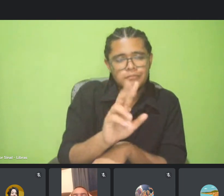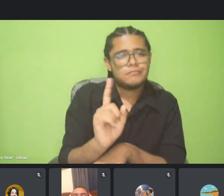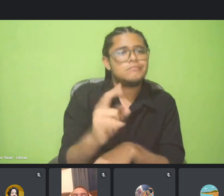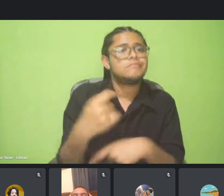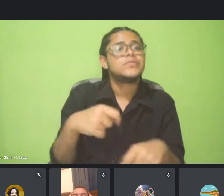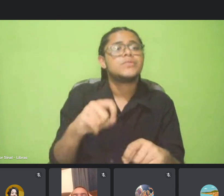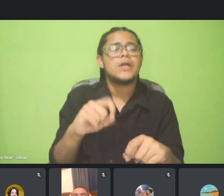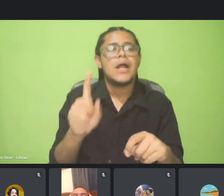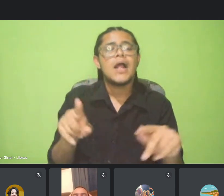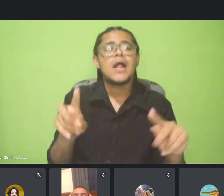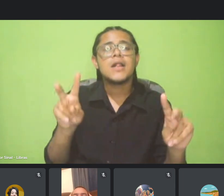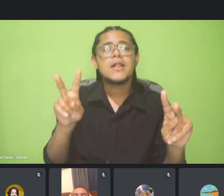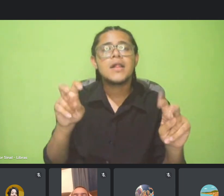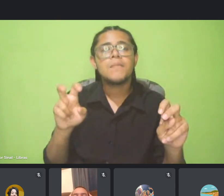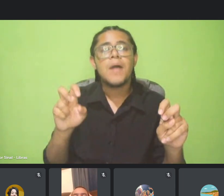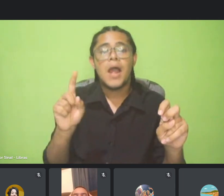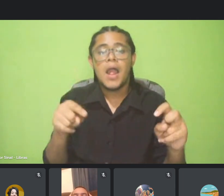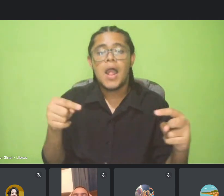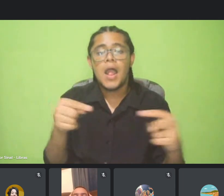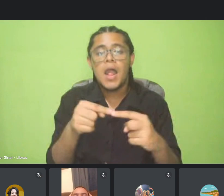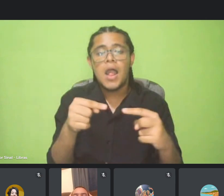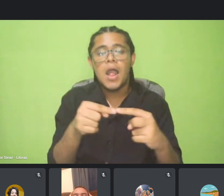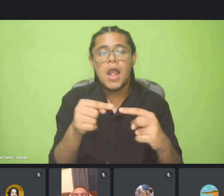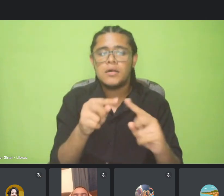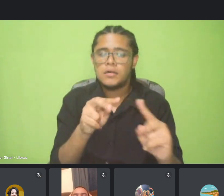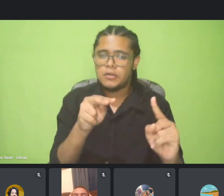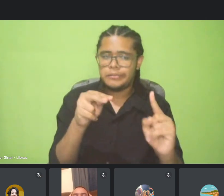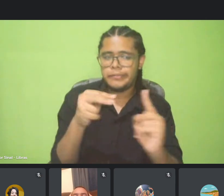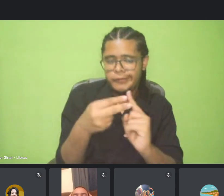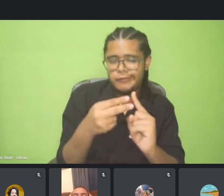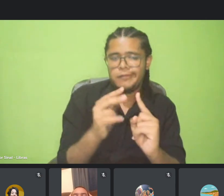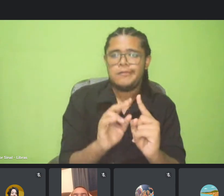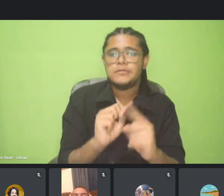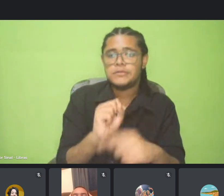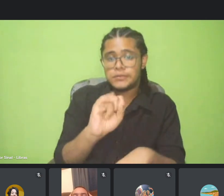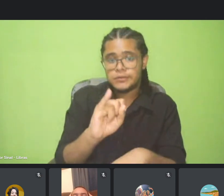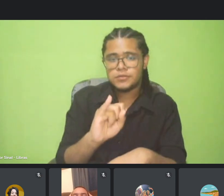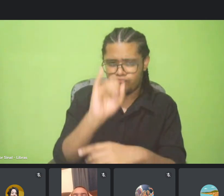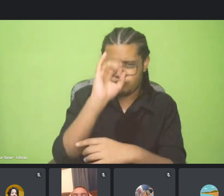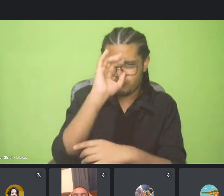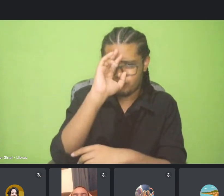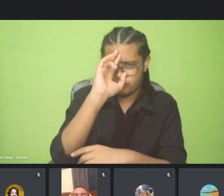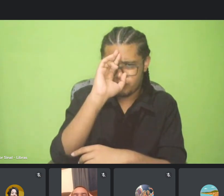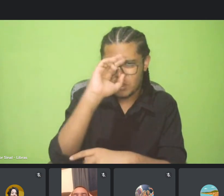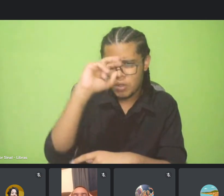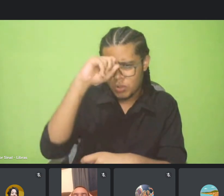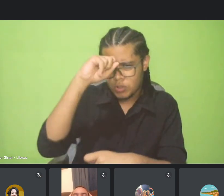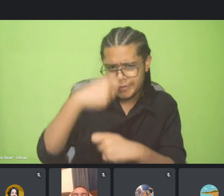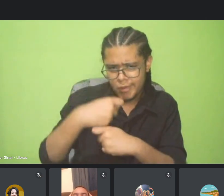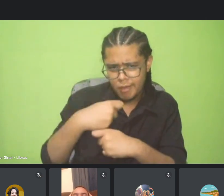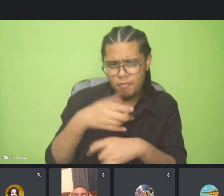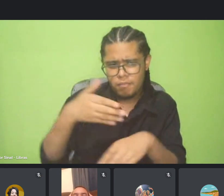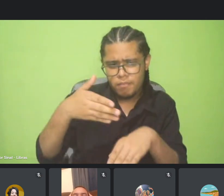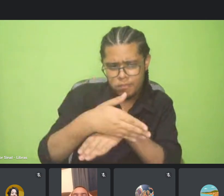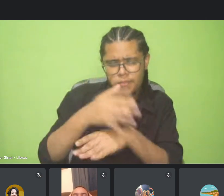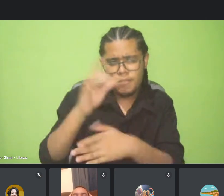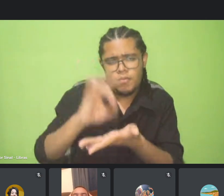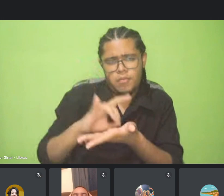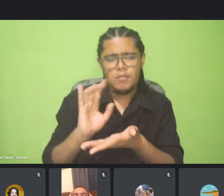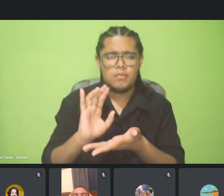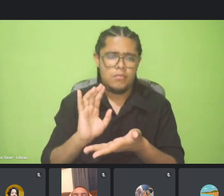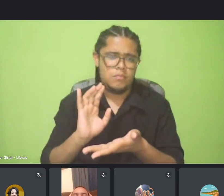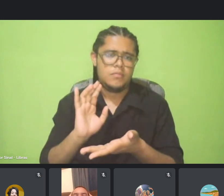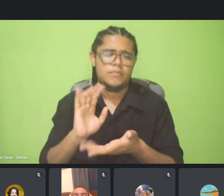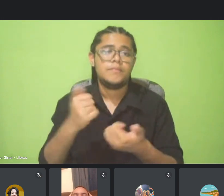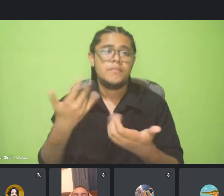afirmativa, se chefes da equipe estão dentro desse recorte também e simplesmente uma pessoa branca que coloca uma pessoa